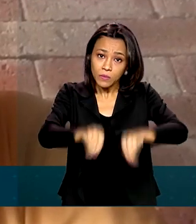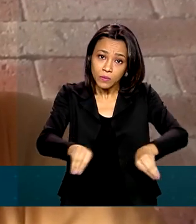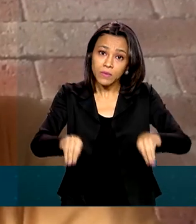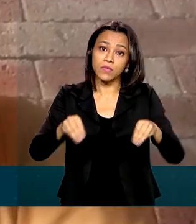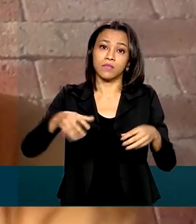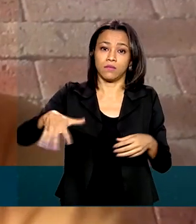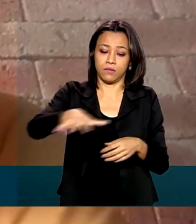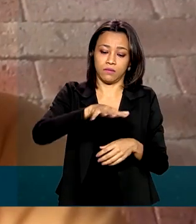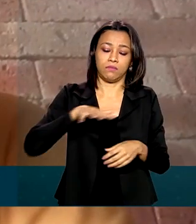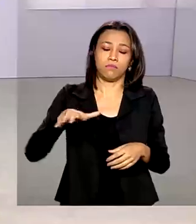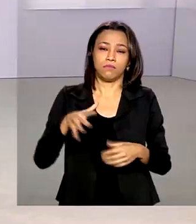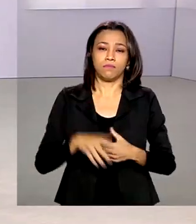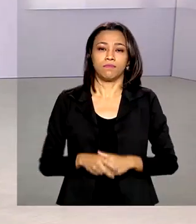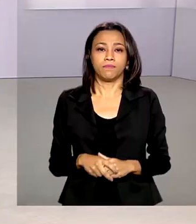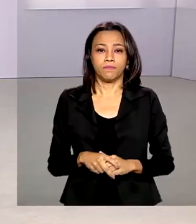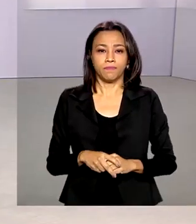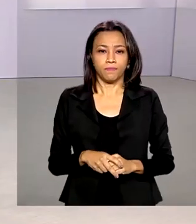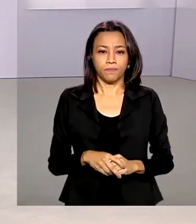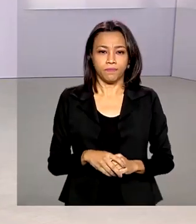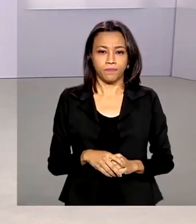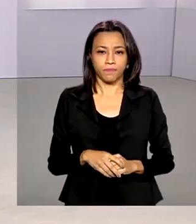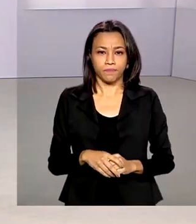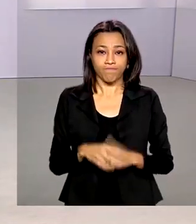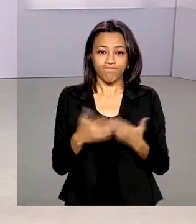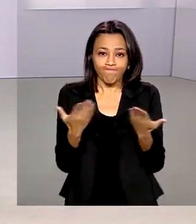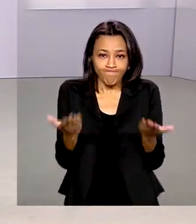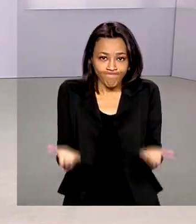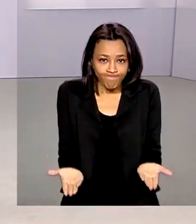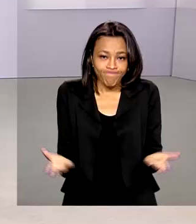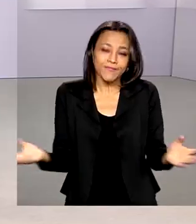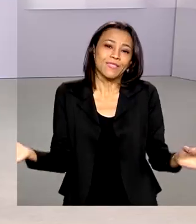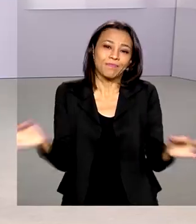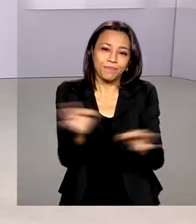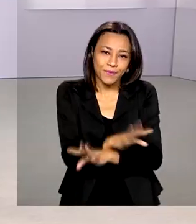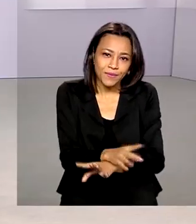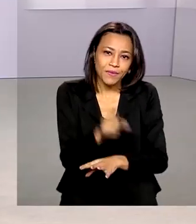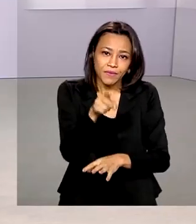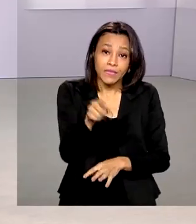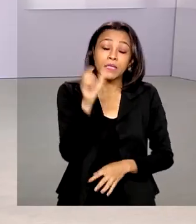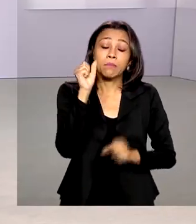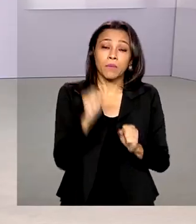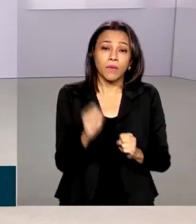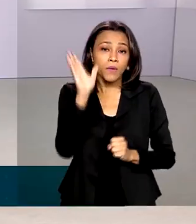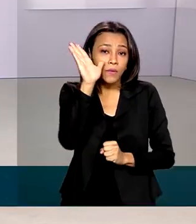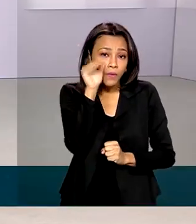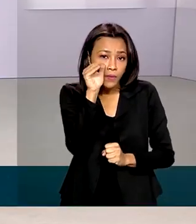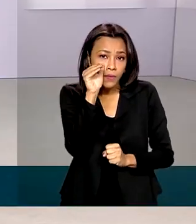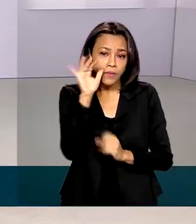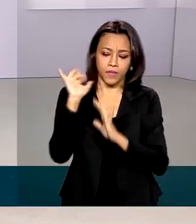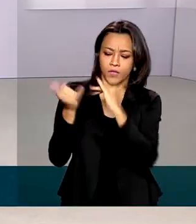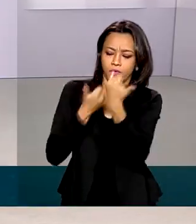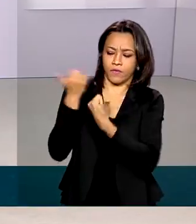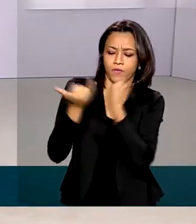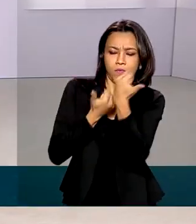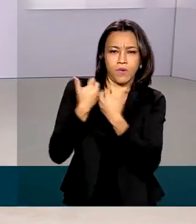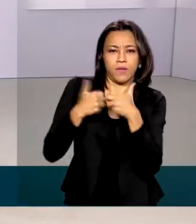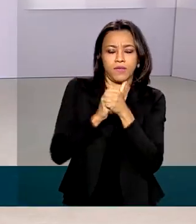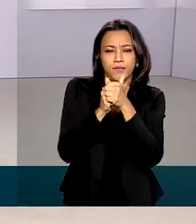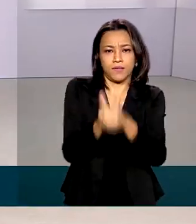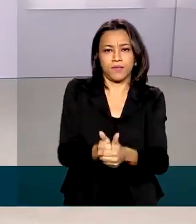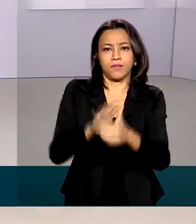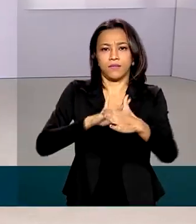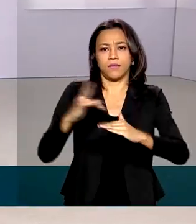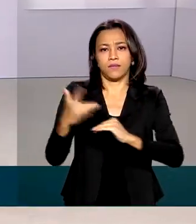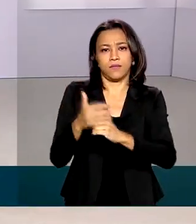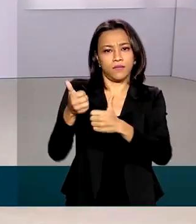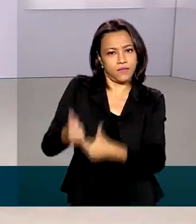problemas judiciais e é isso a gente fica por aqui mas você pode continuar bem informado seguindo as